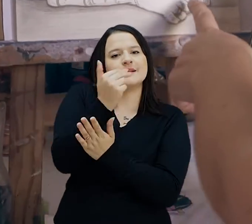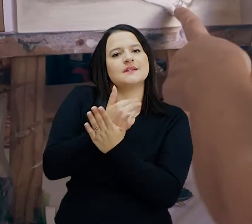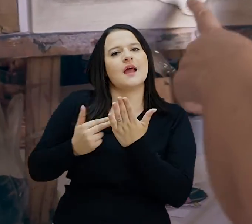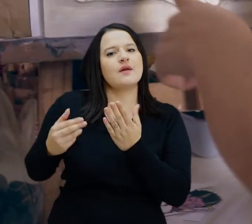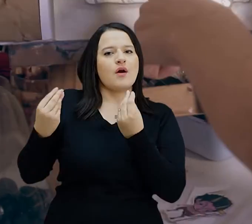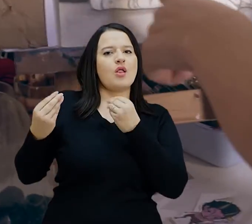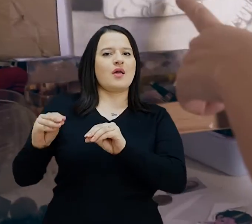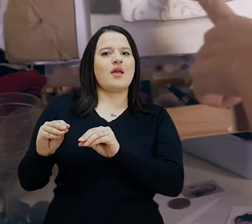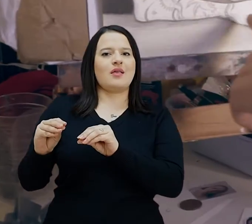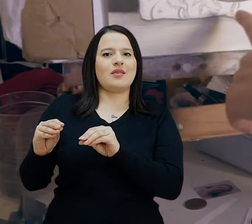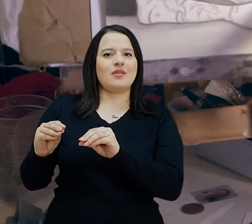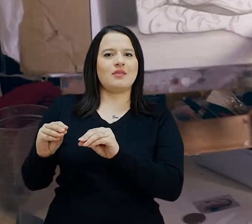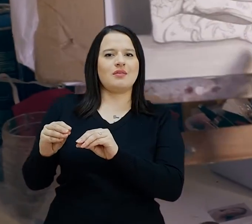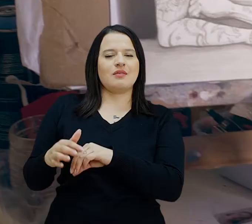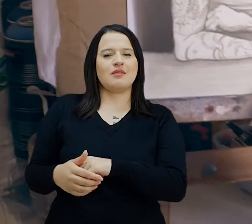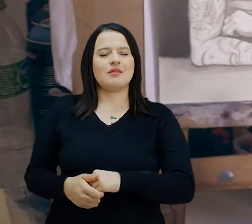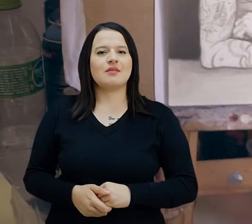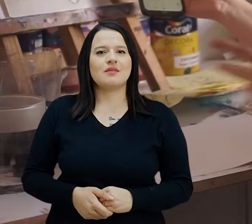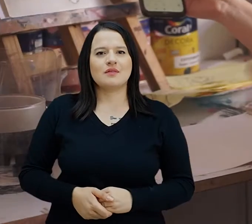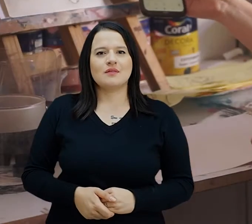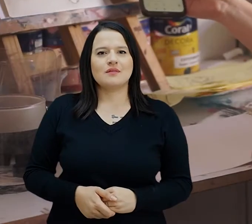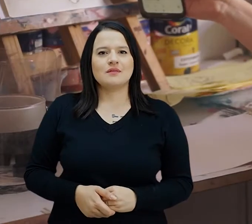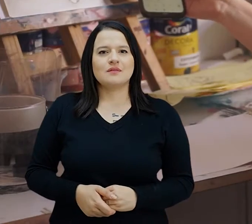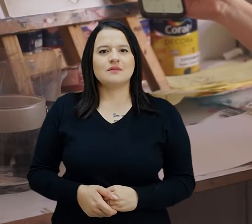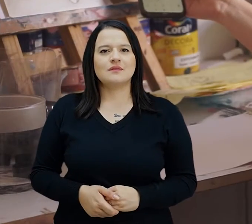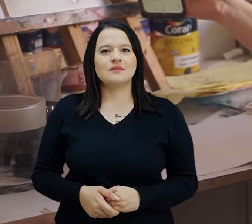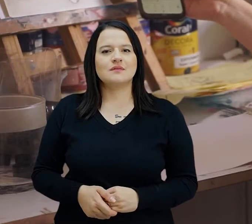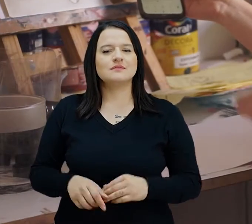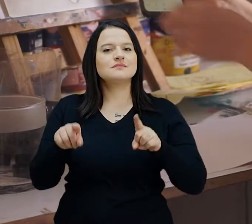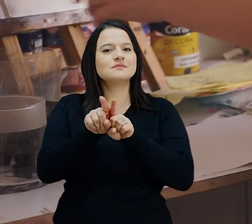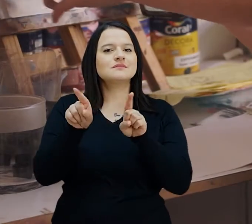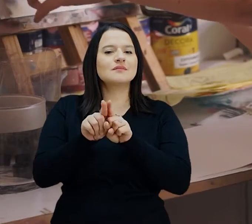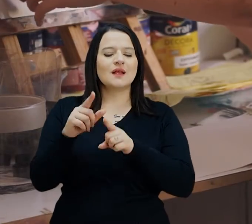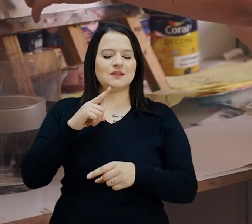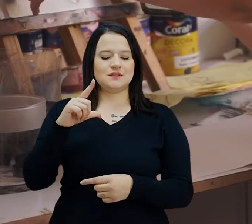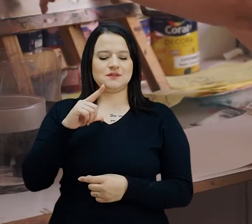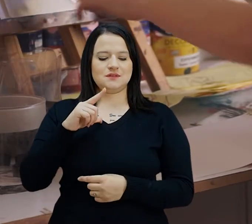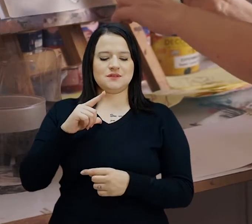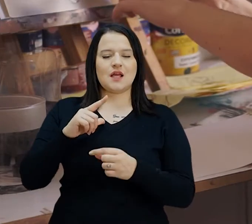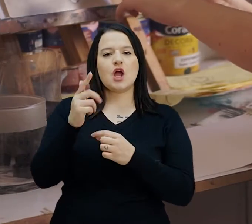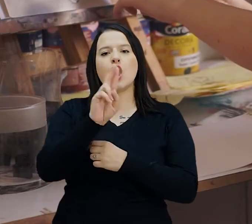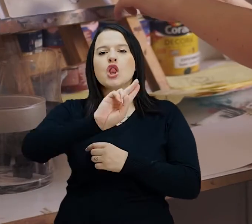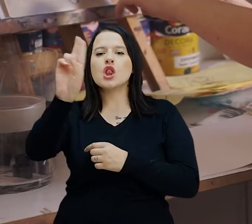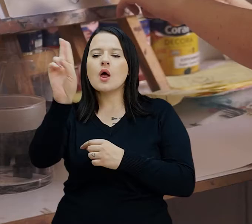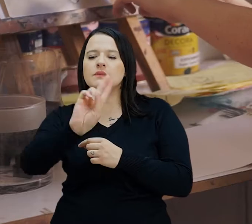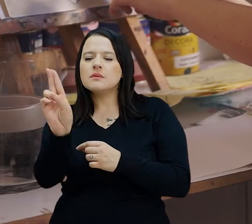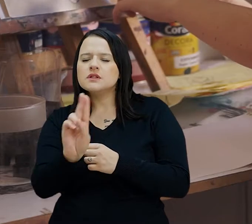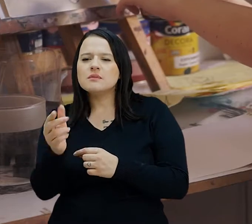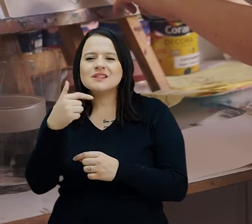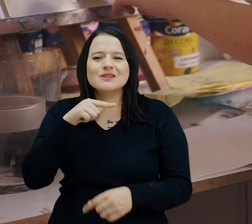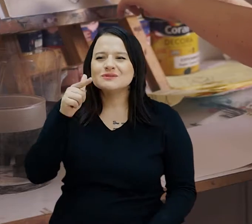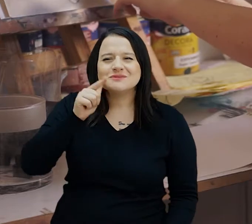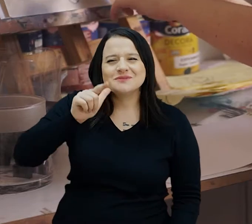mãos, mas eu coloquei aqui tatuagem na mão dela. E aqui estava